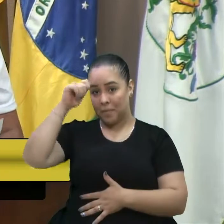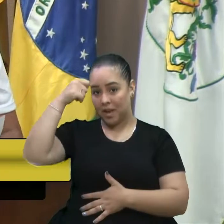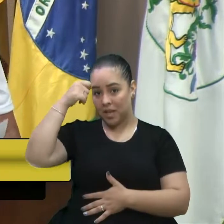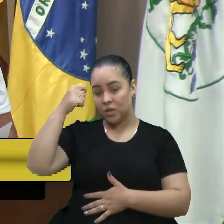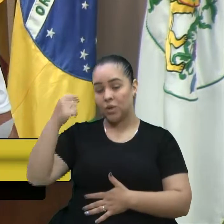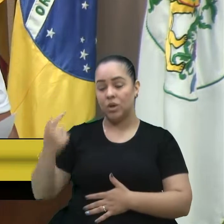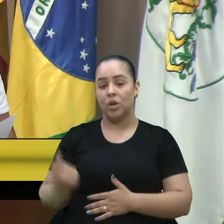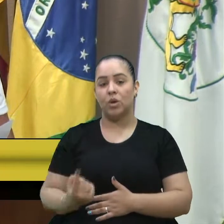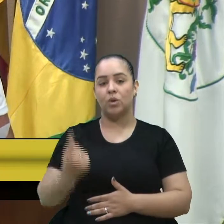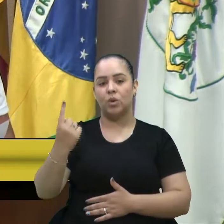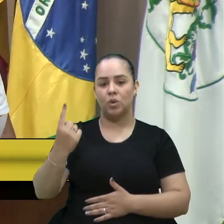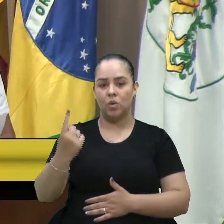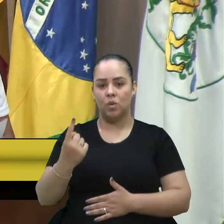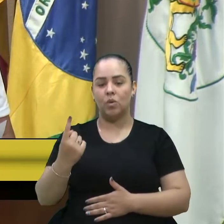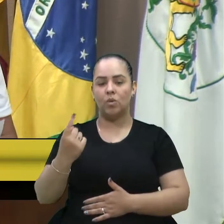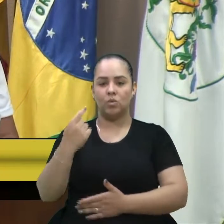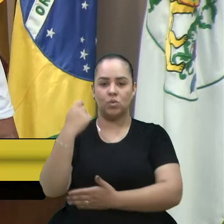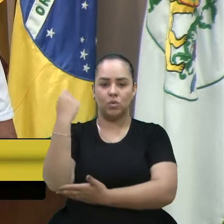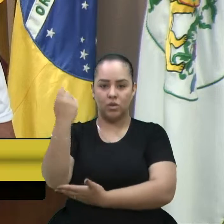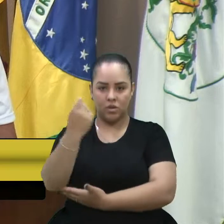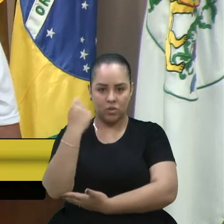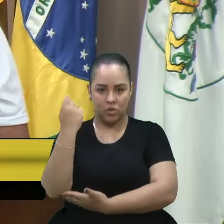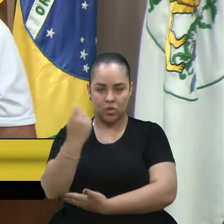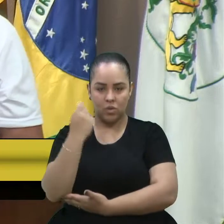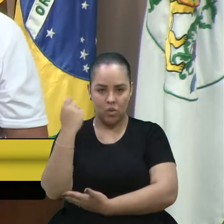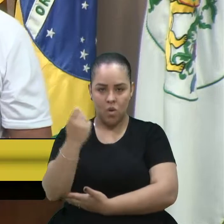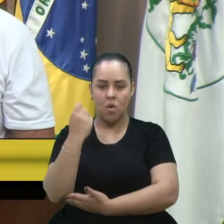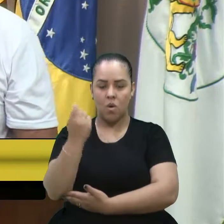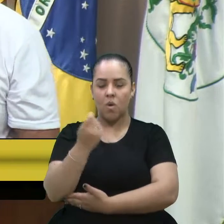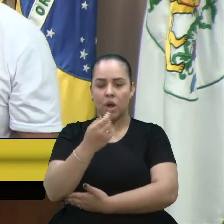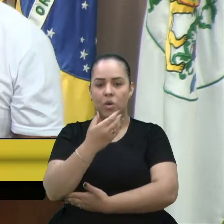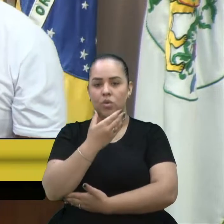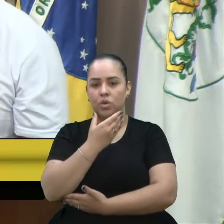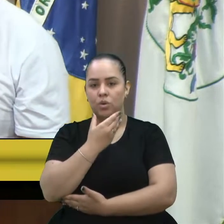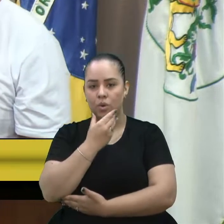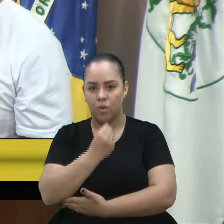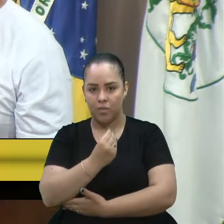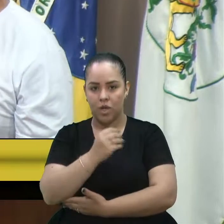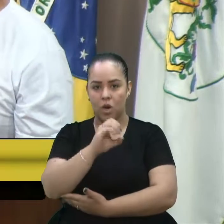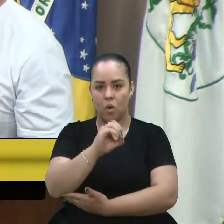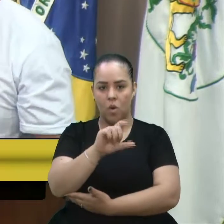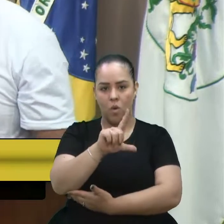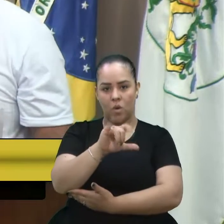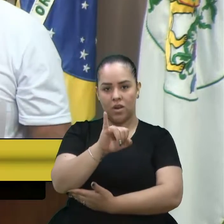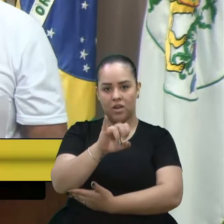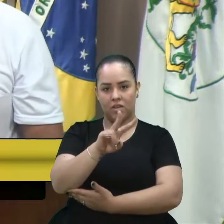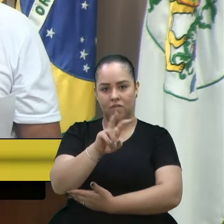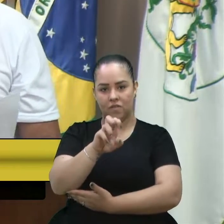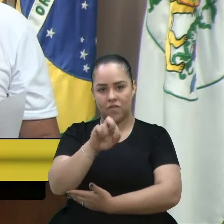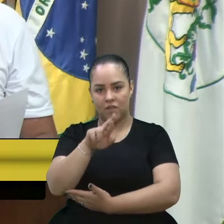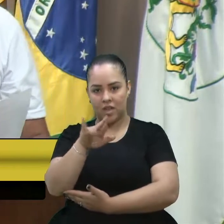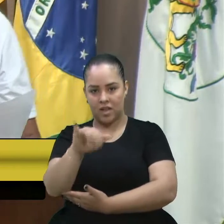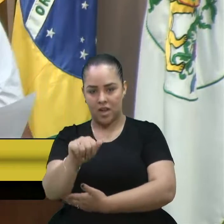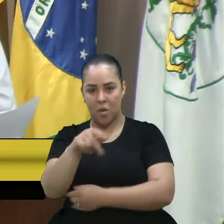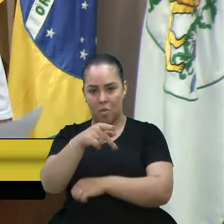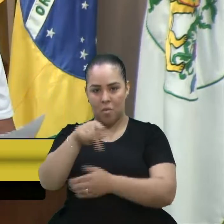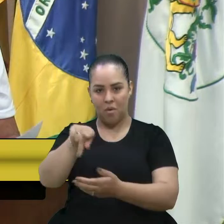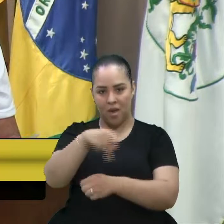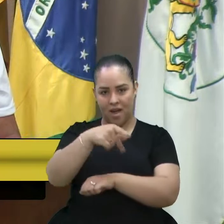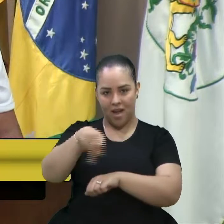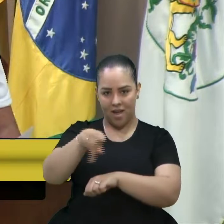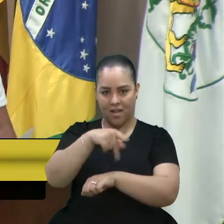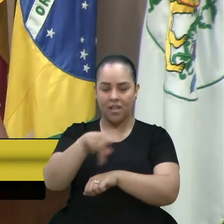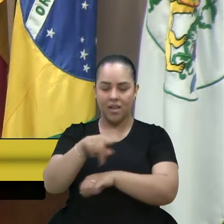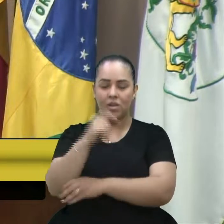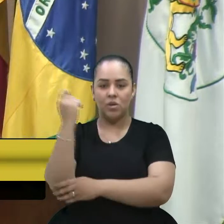um poeta gaúcho chamado Oliveira Silveira. Ele, junto com outras pessoas, começam a